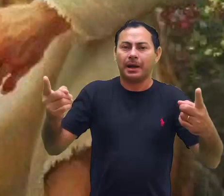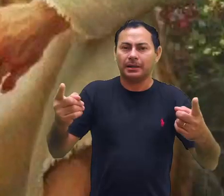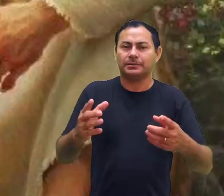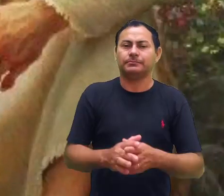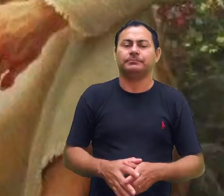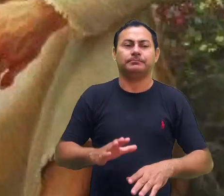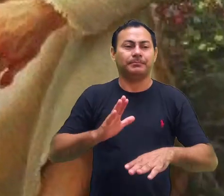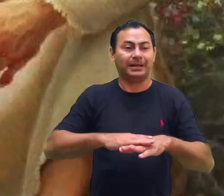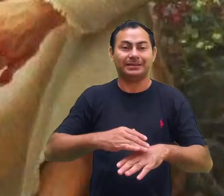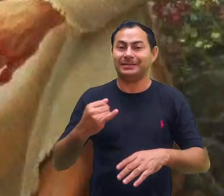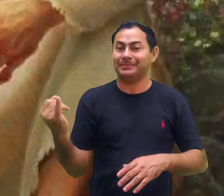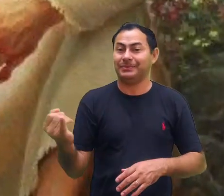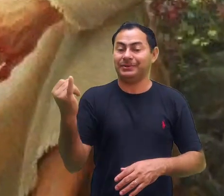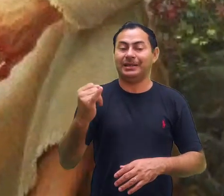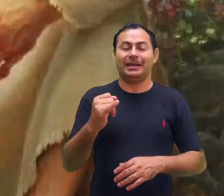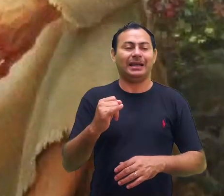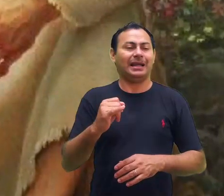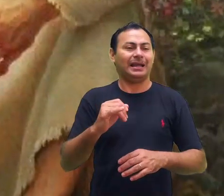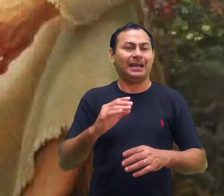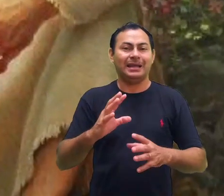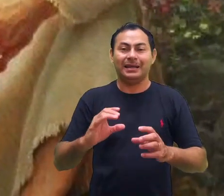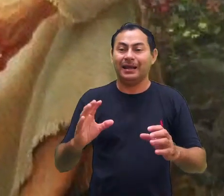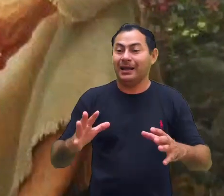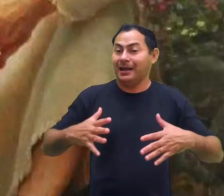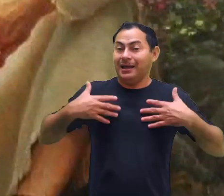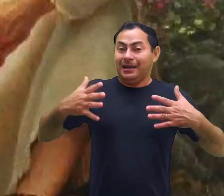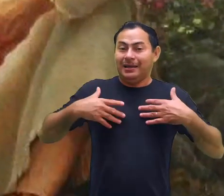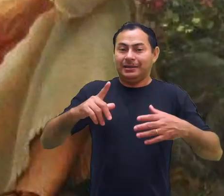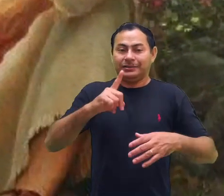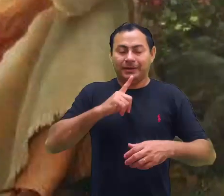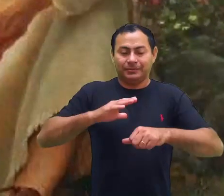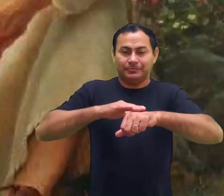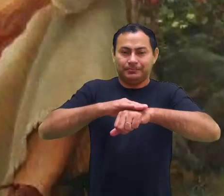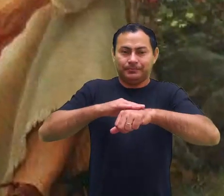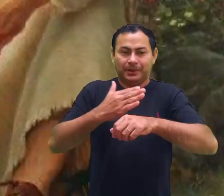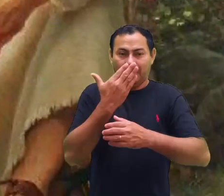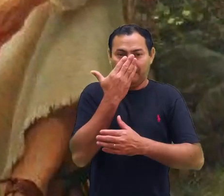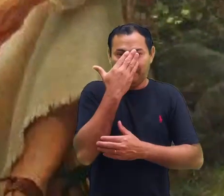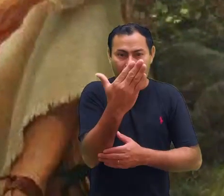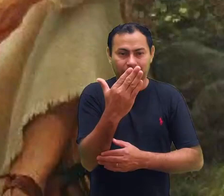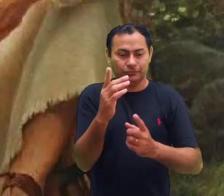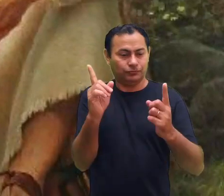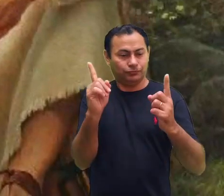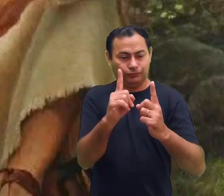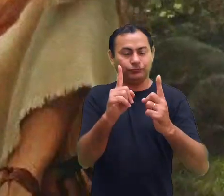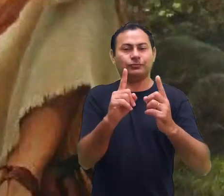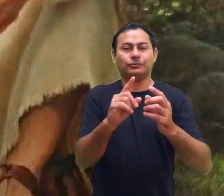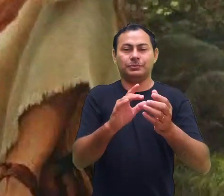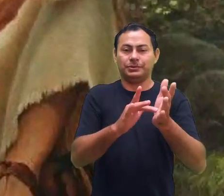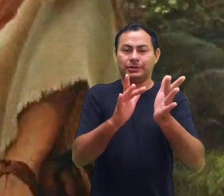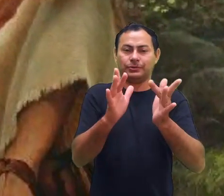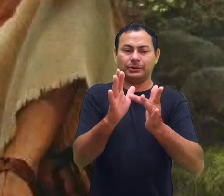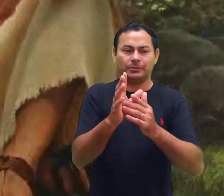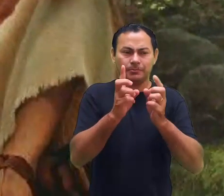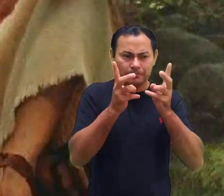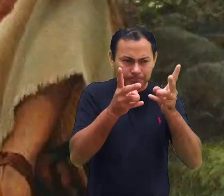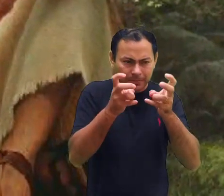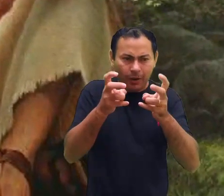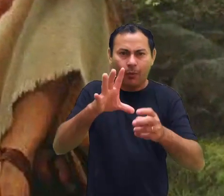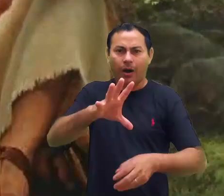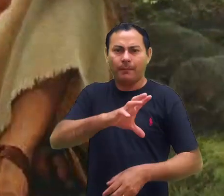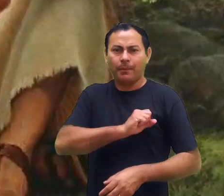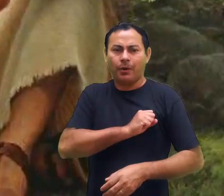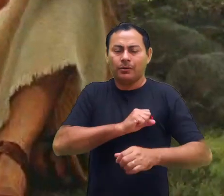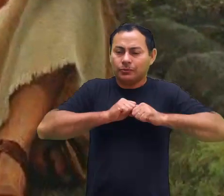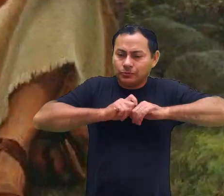Mas seria mais impressionante e marcante se pudéssemos ter esta conversa frente a frente com Jesus e poder observar o